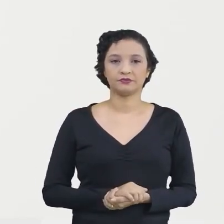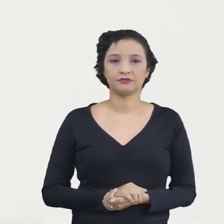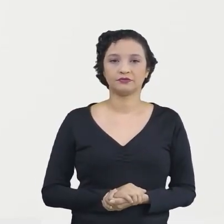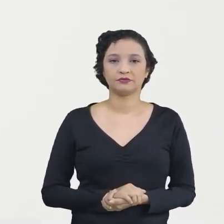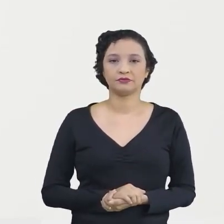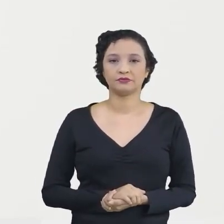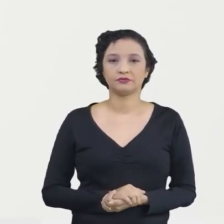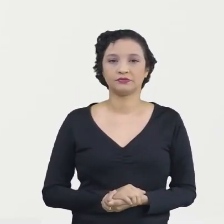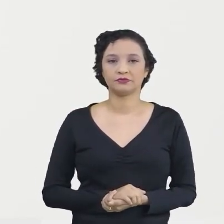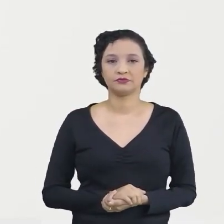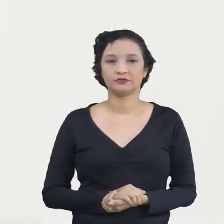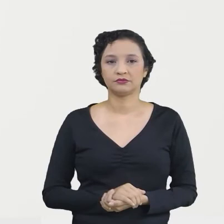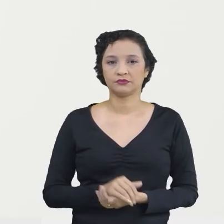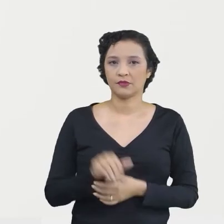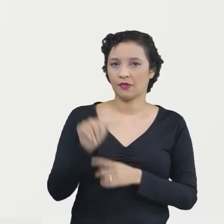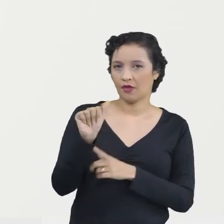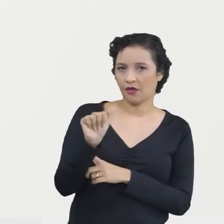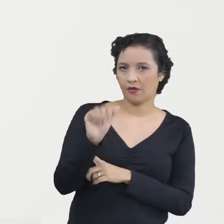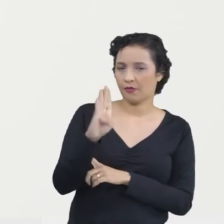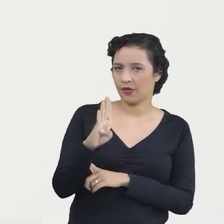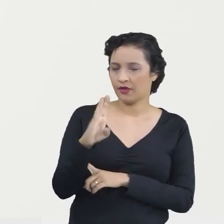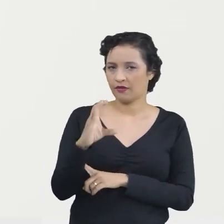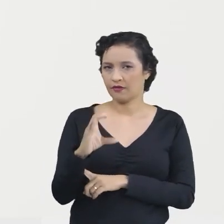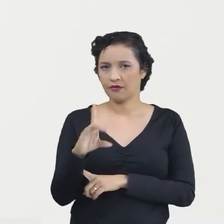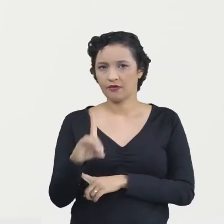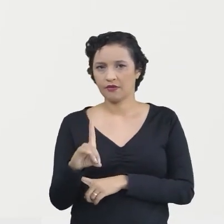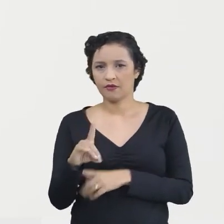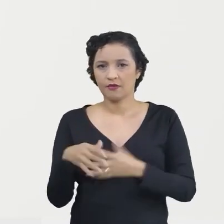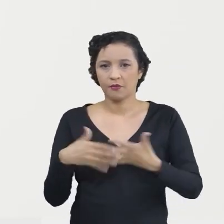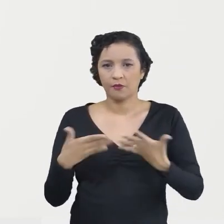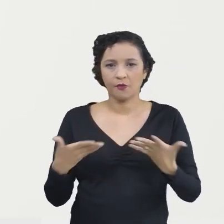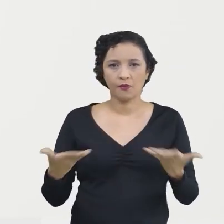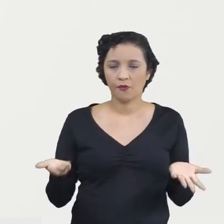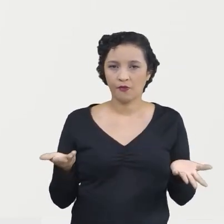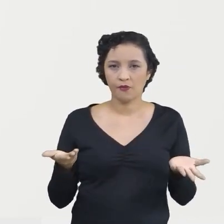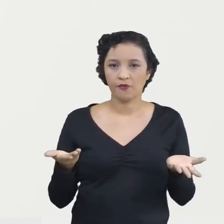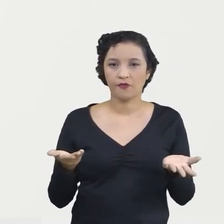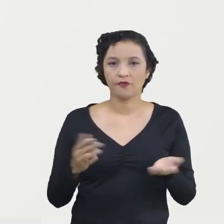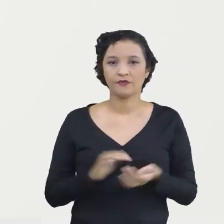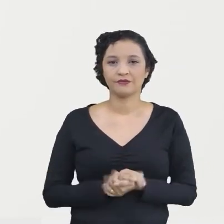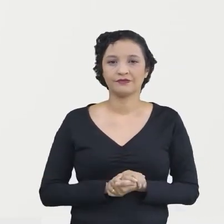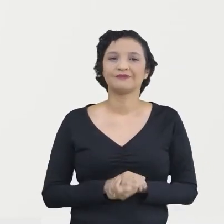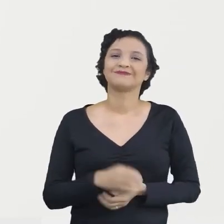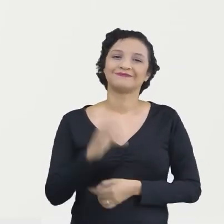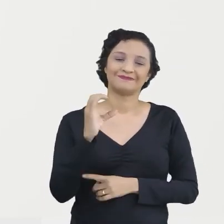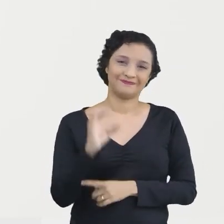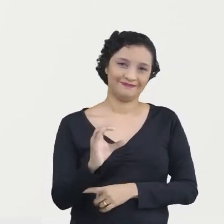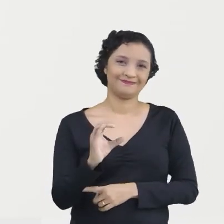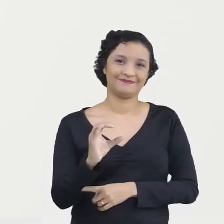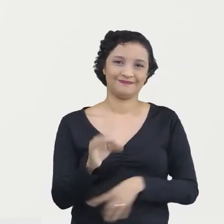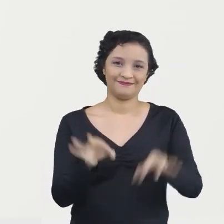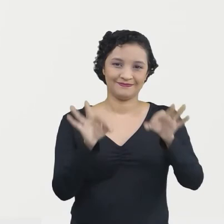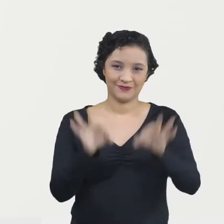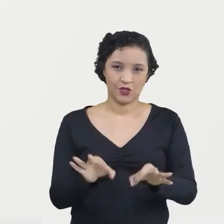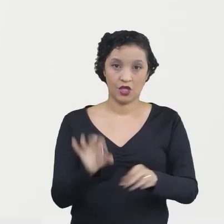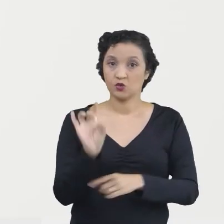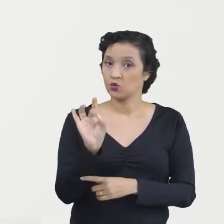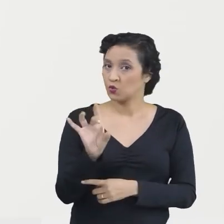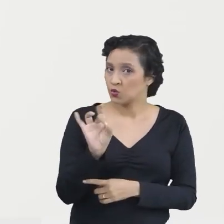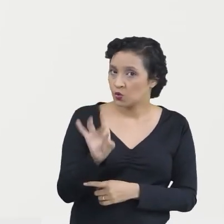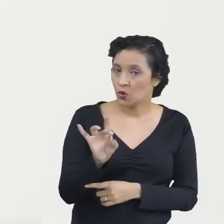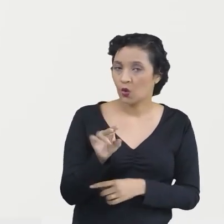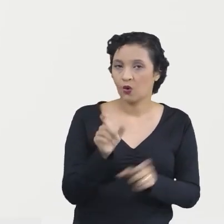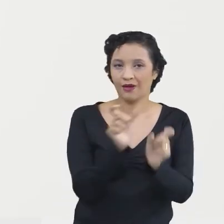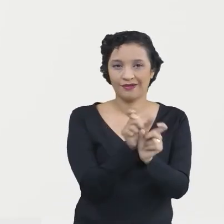Mista? Conotativa? Denotativa? Não tem linguagem nenhuma? Resposta C, somente a